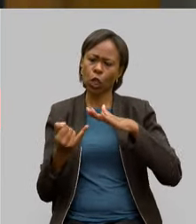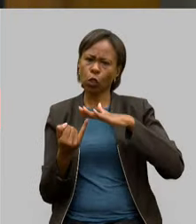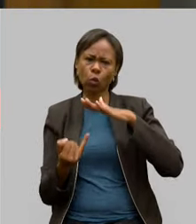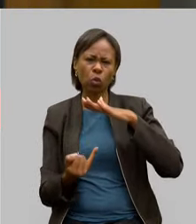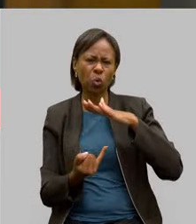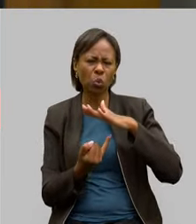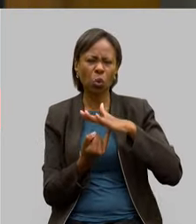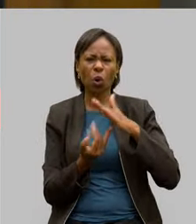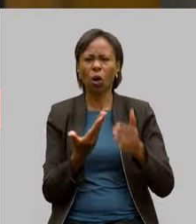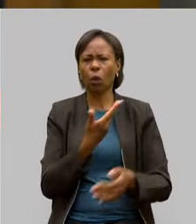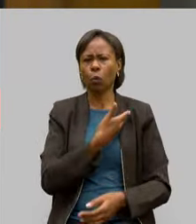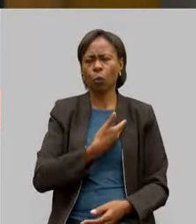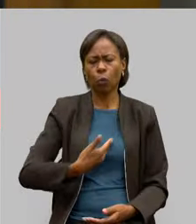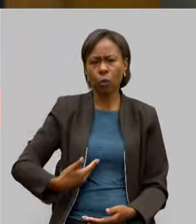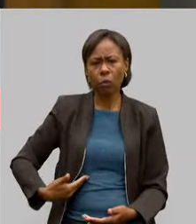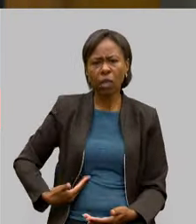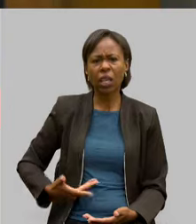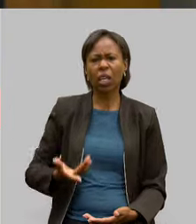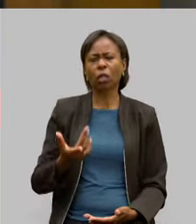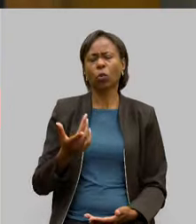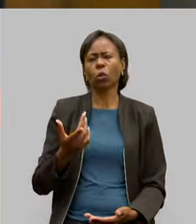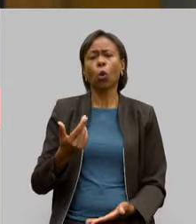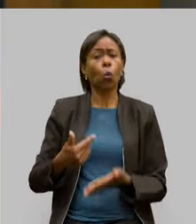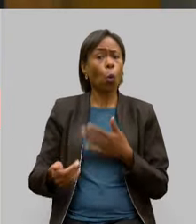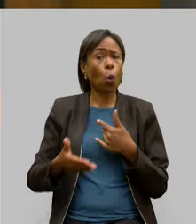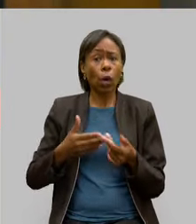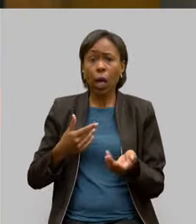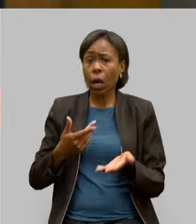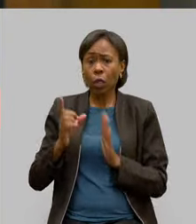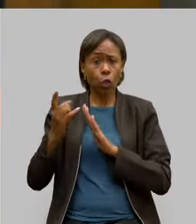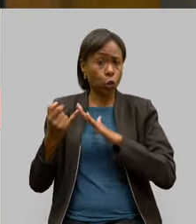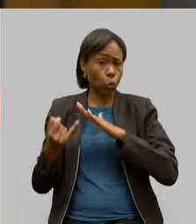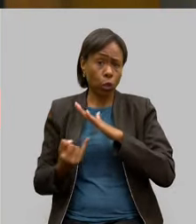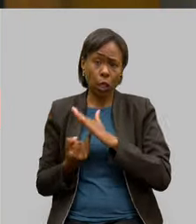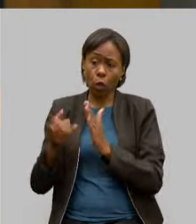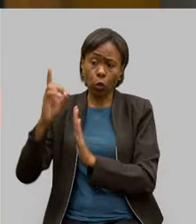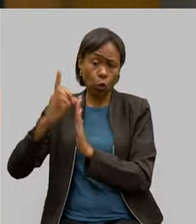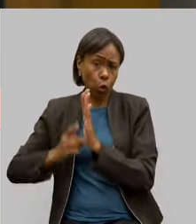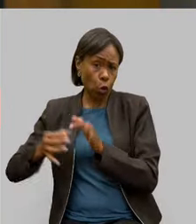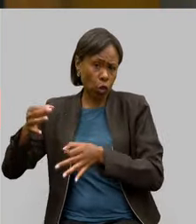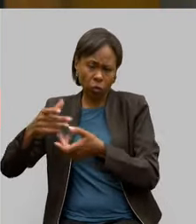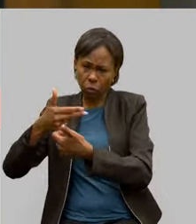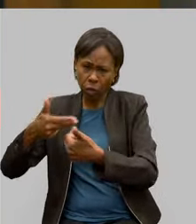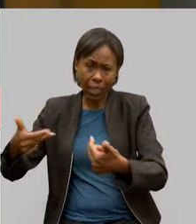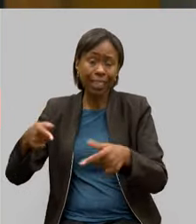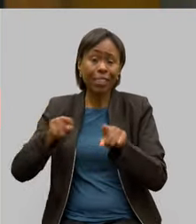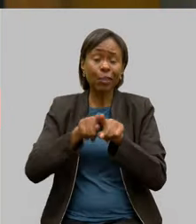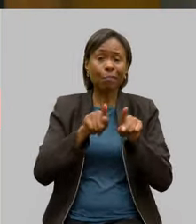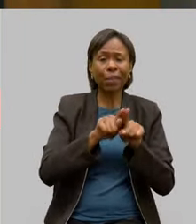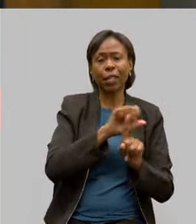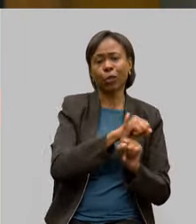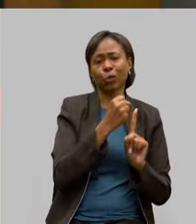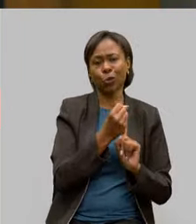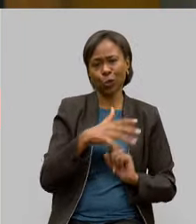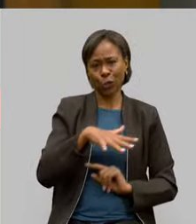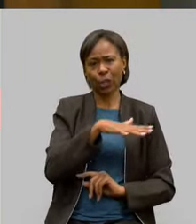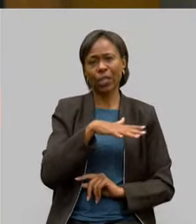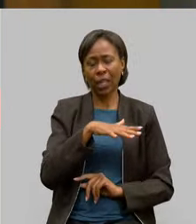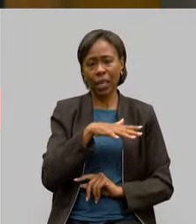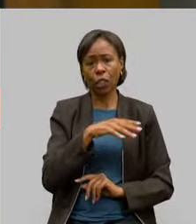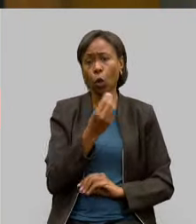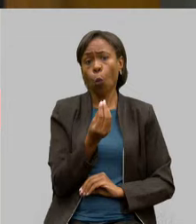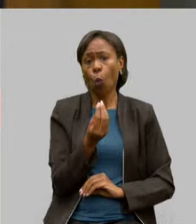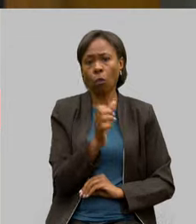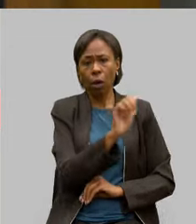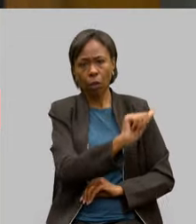As instituições de direito quanto a sociedade civil organizada através das suas associações